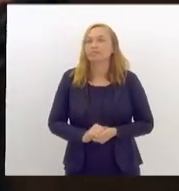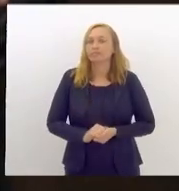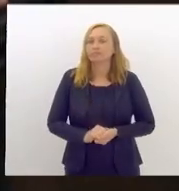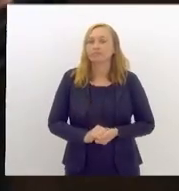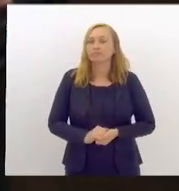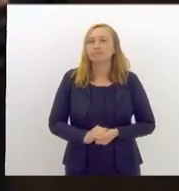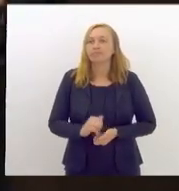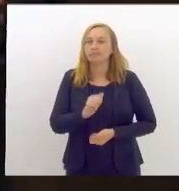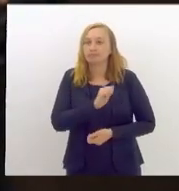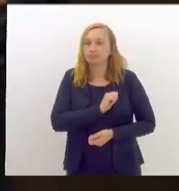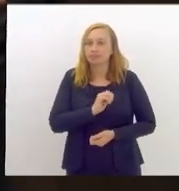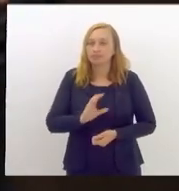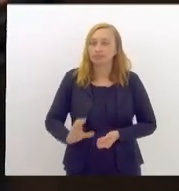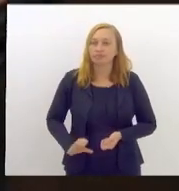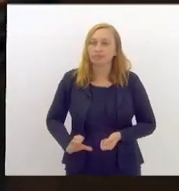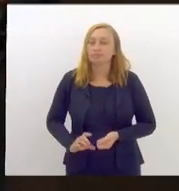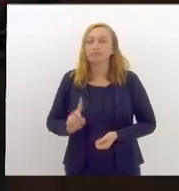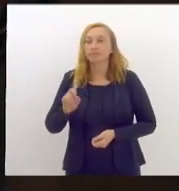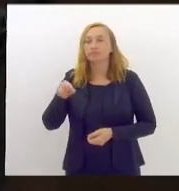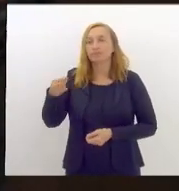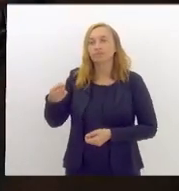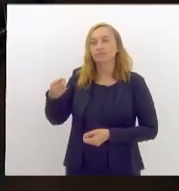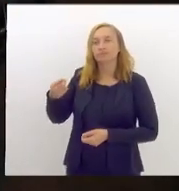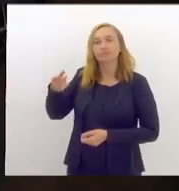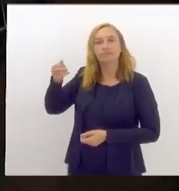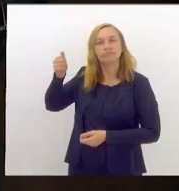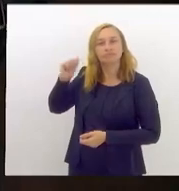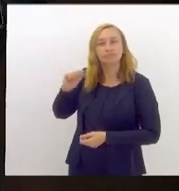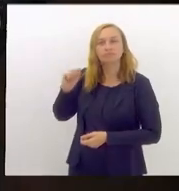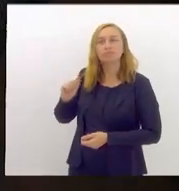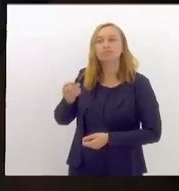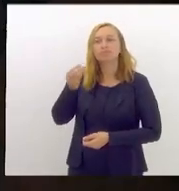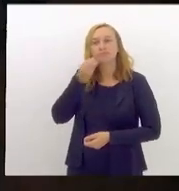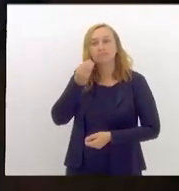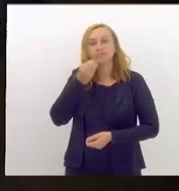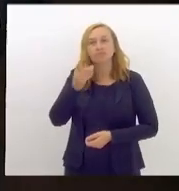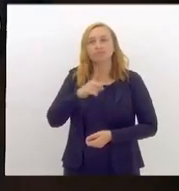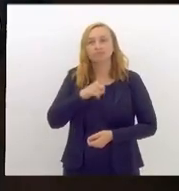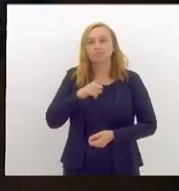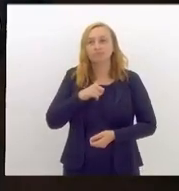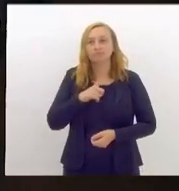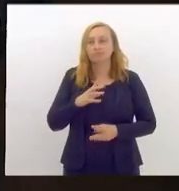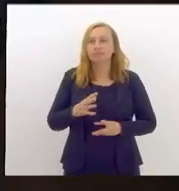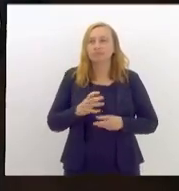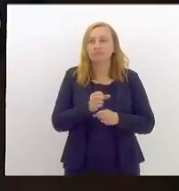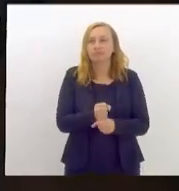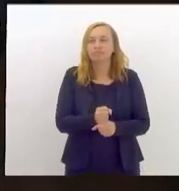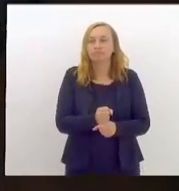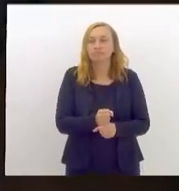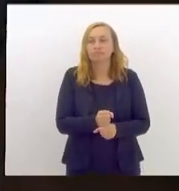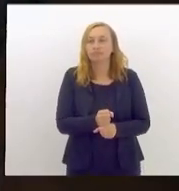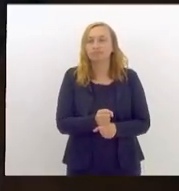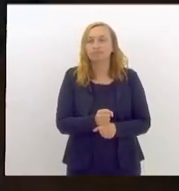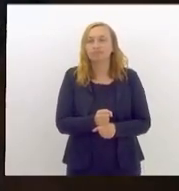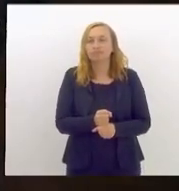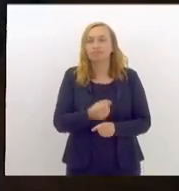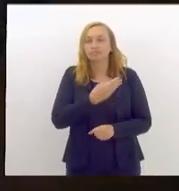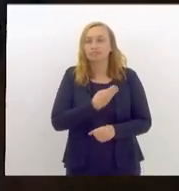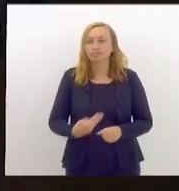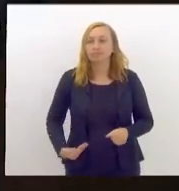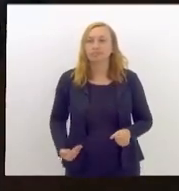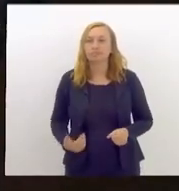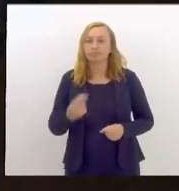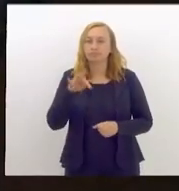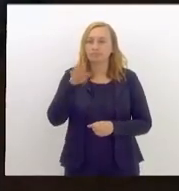André eu outro dia tive a oportunidade de fazer a prestação de contas públicas no